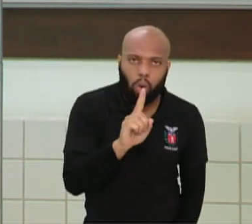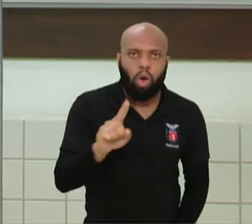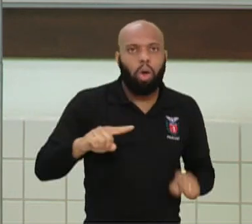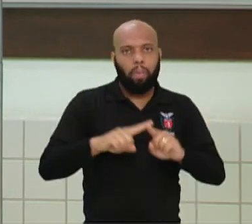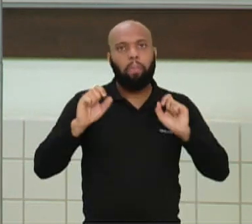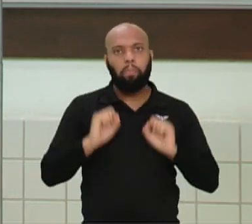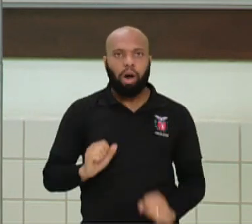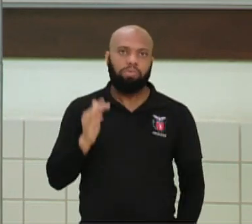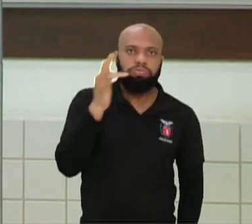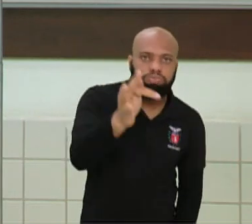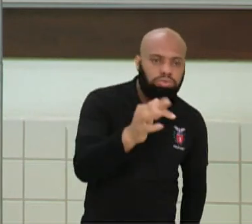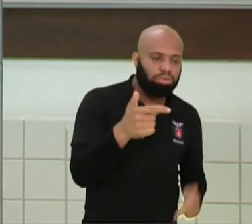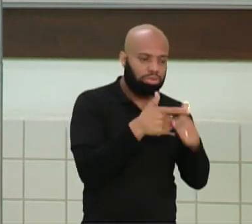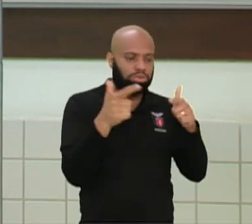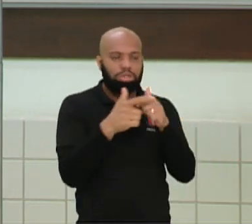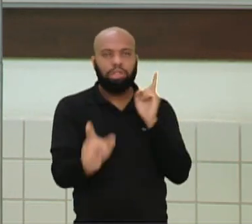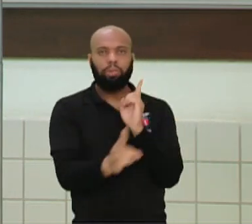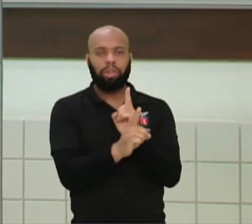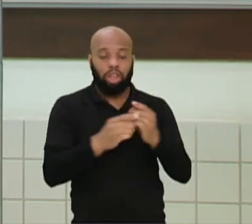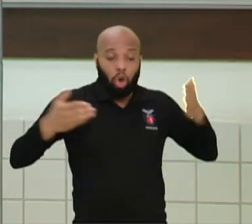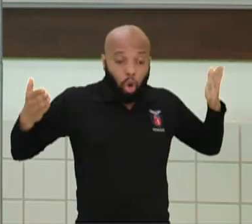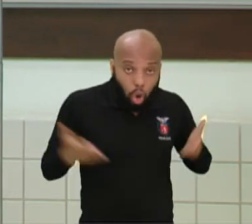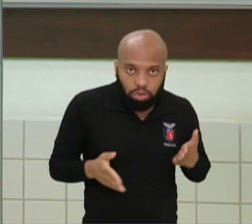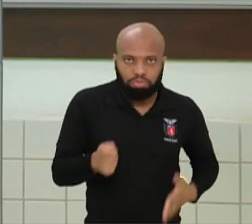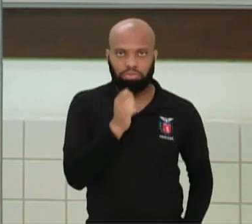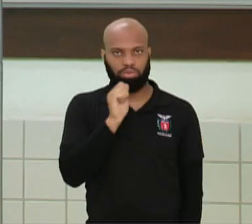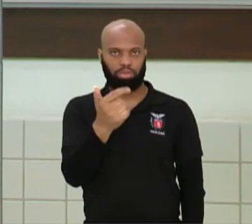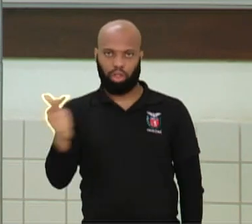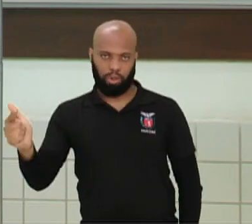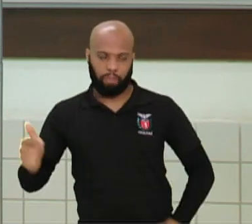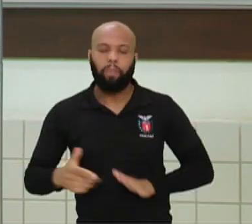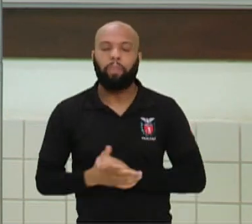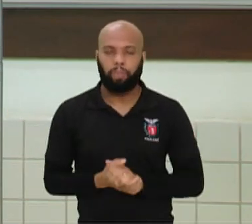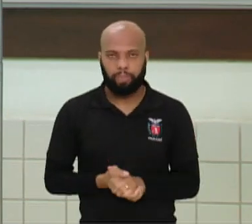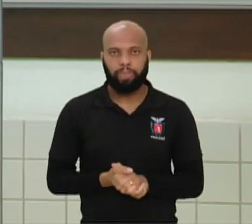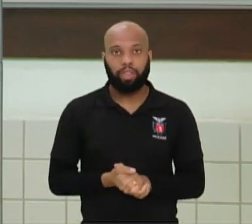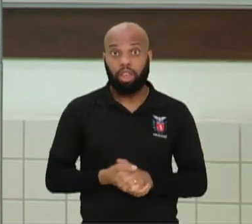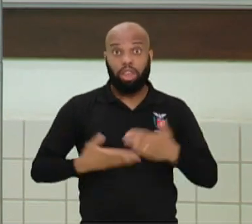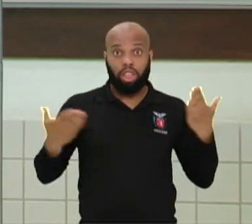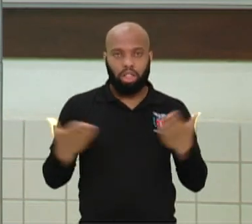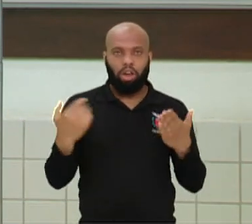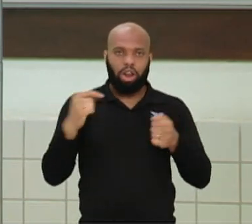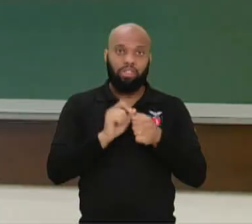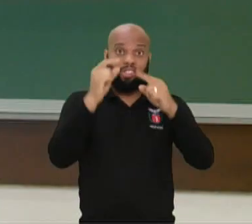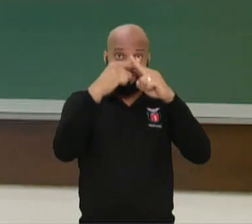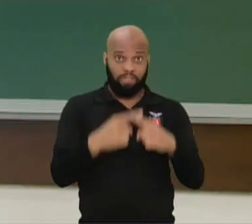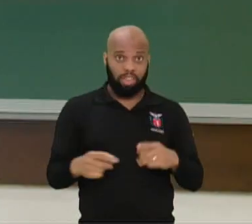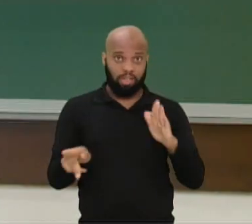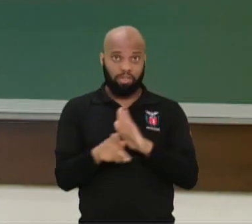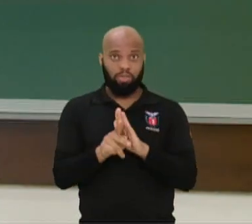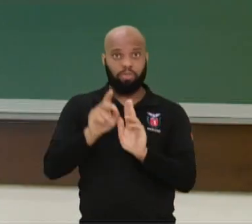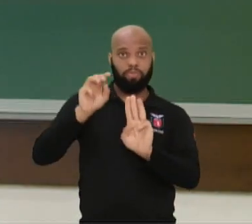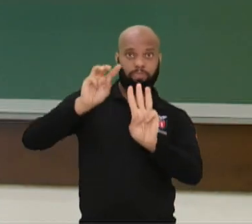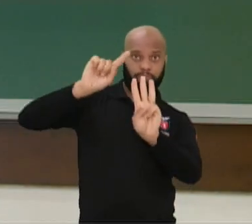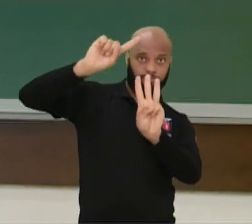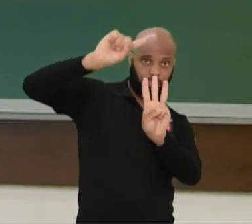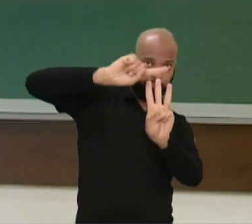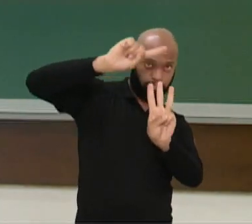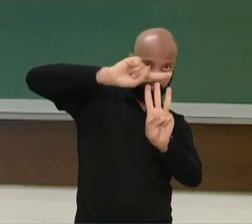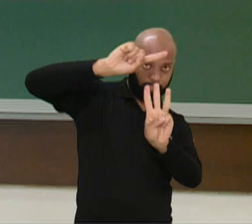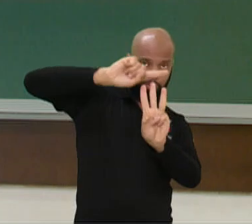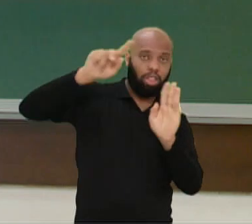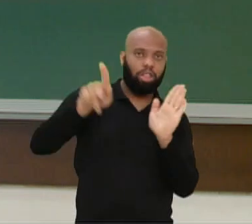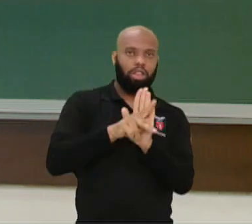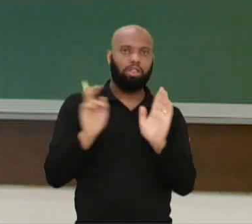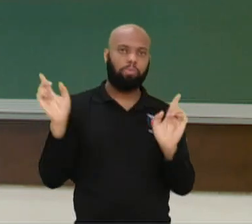essa divisão, mas ela ainda não é definida até hoje, tá? Então, eu vou multiplicar pelo conjugado com esse objetivo.